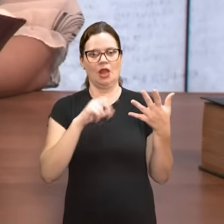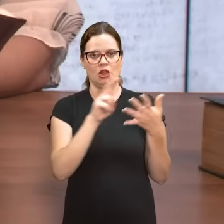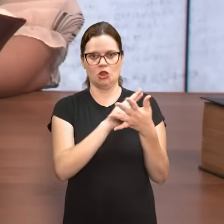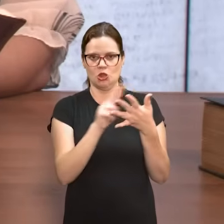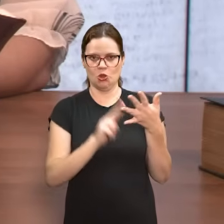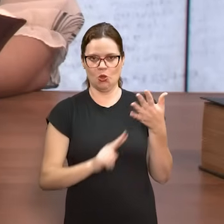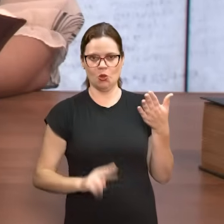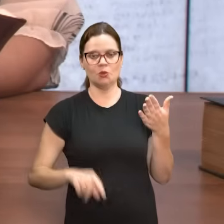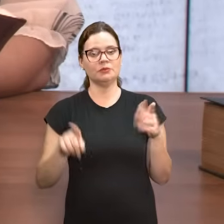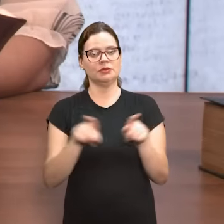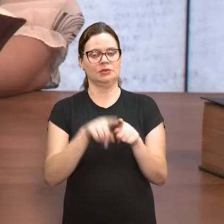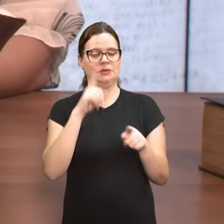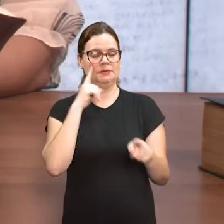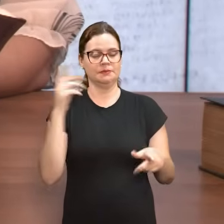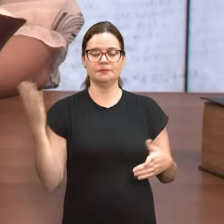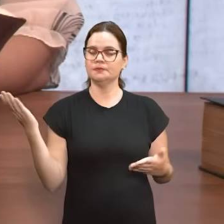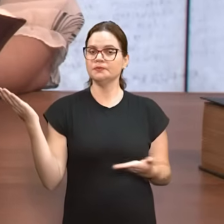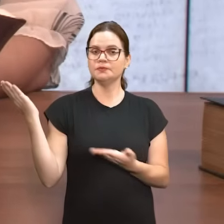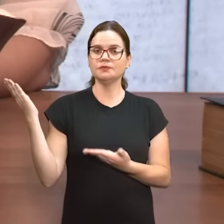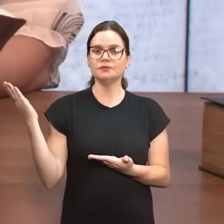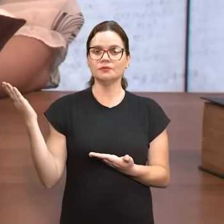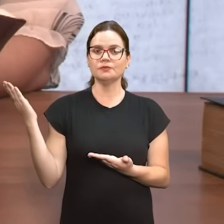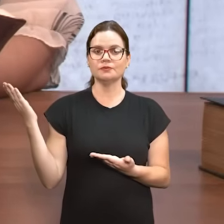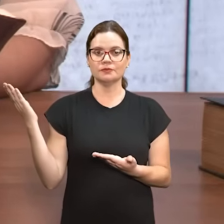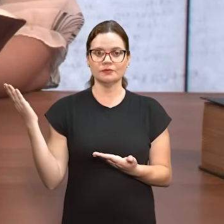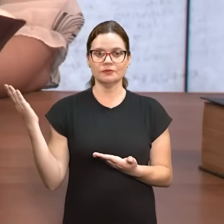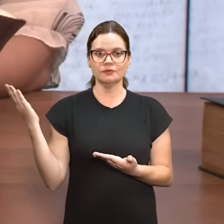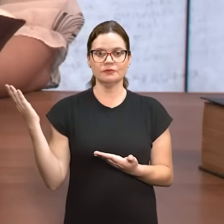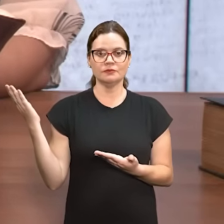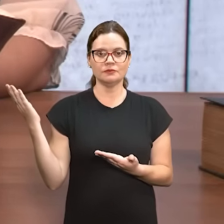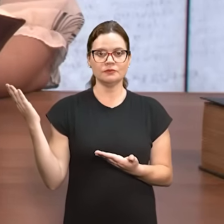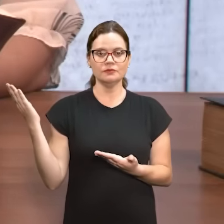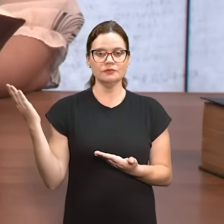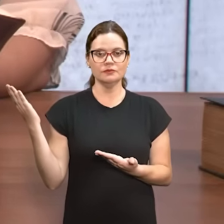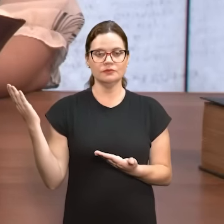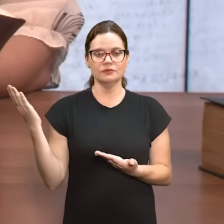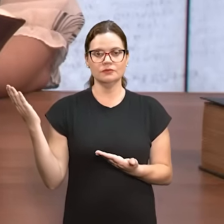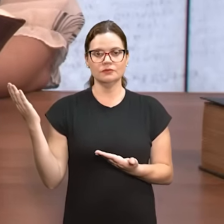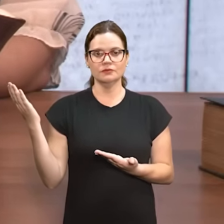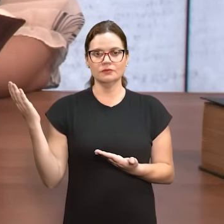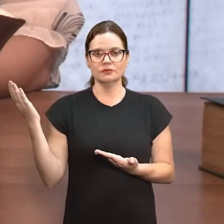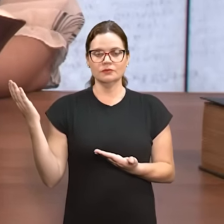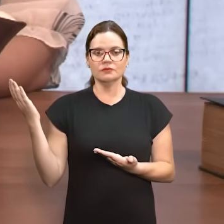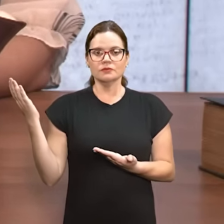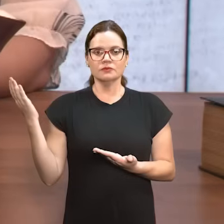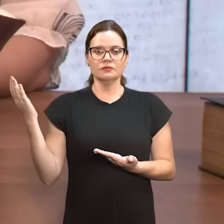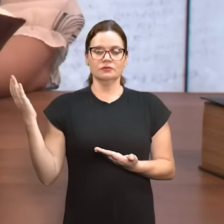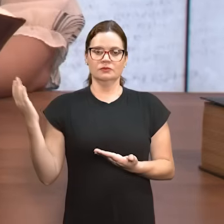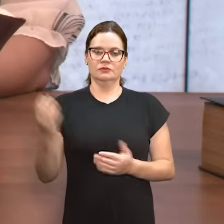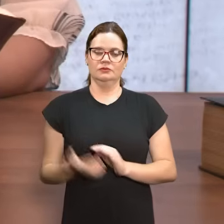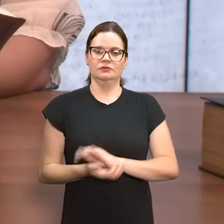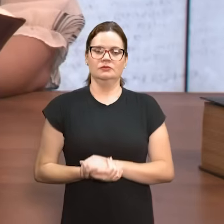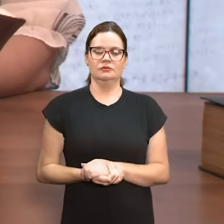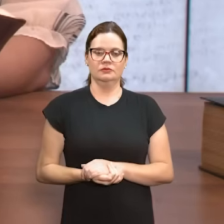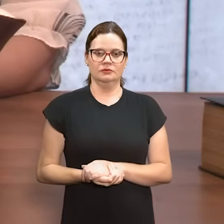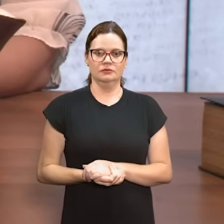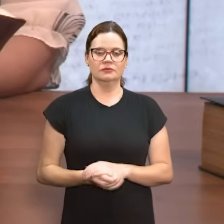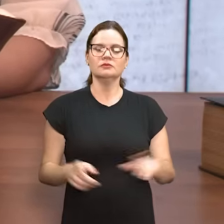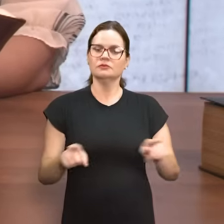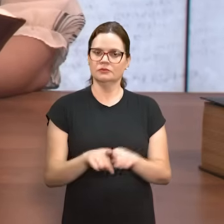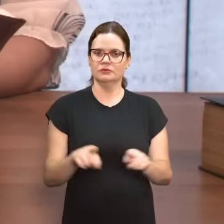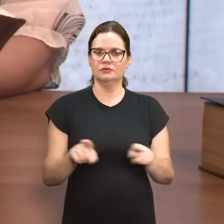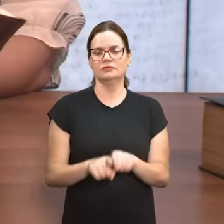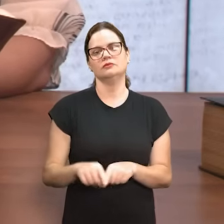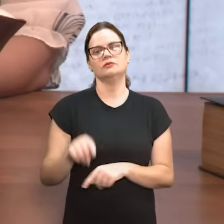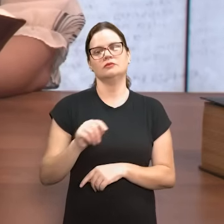e Quiriate-Saná, que é Debir, e Anabe, e Estemó, e Anim, e Gozen, e Olom,